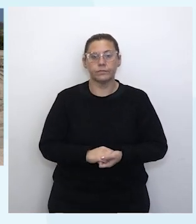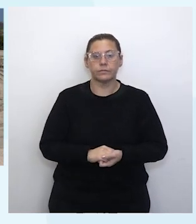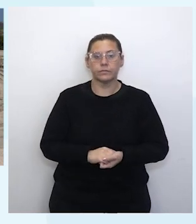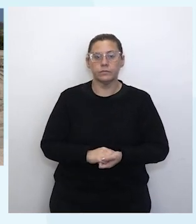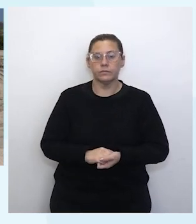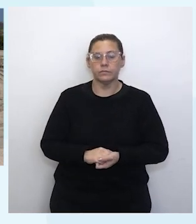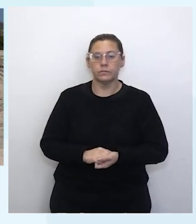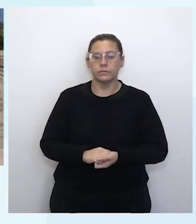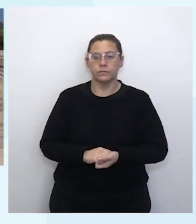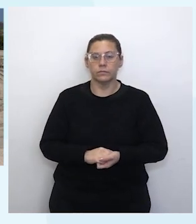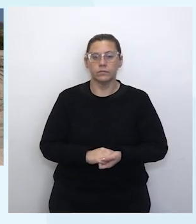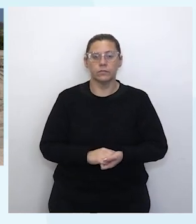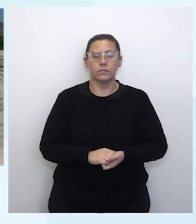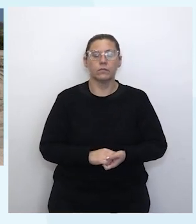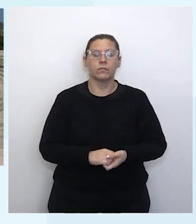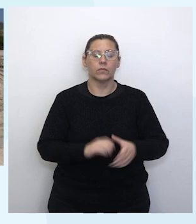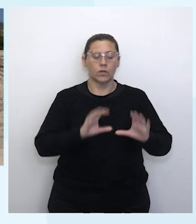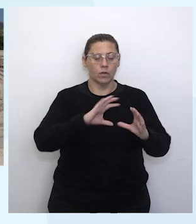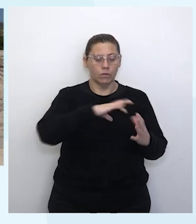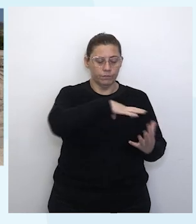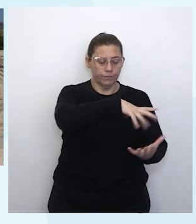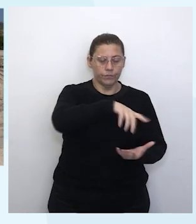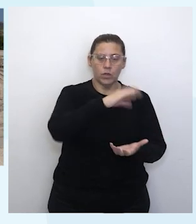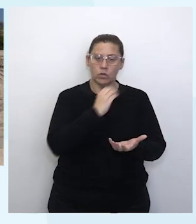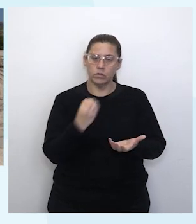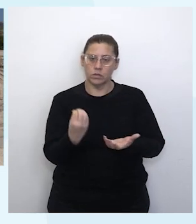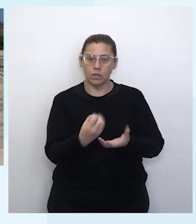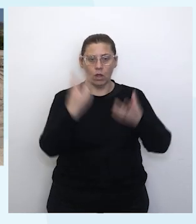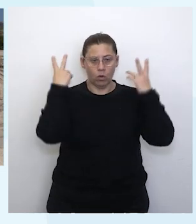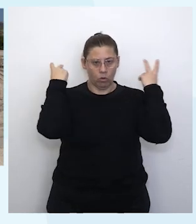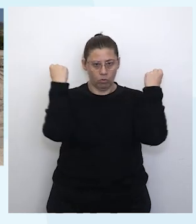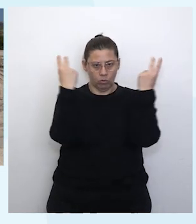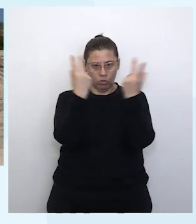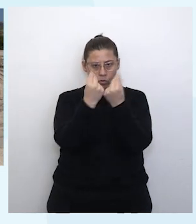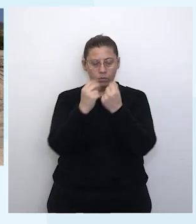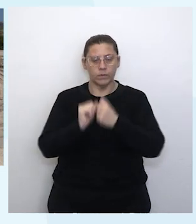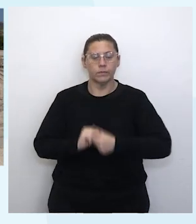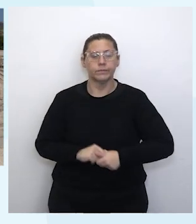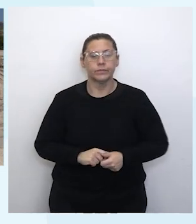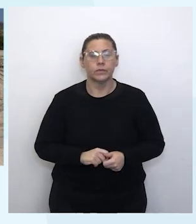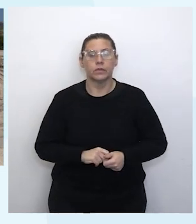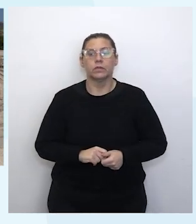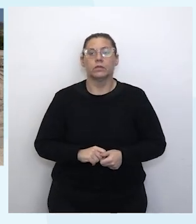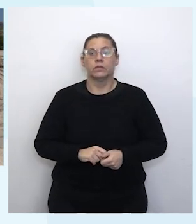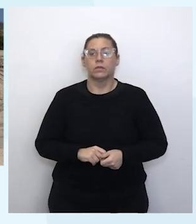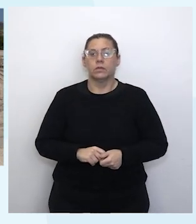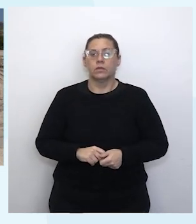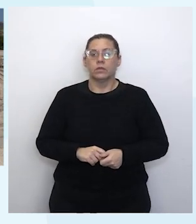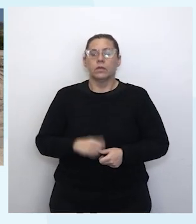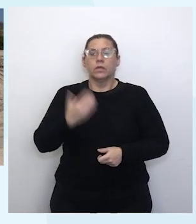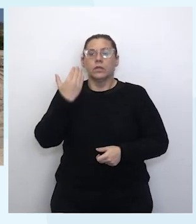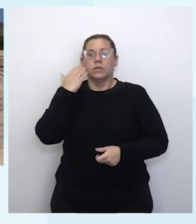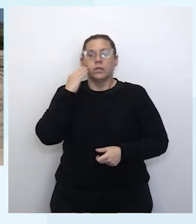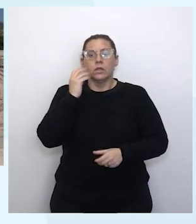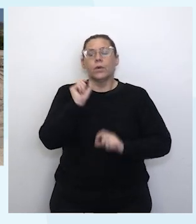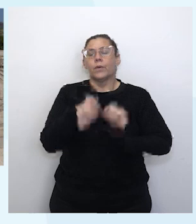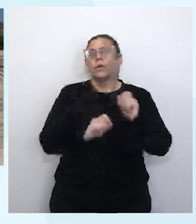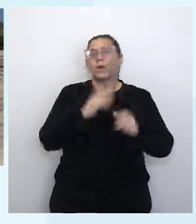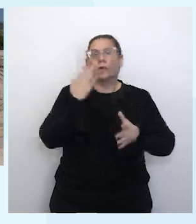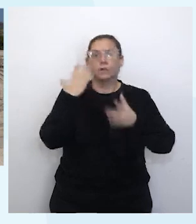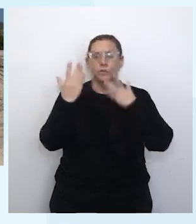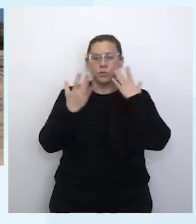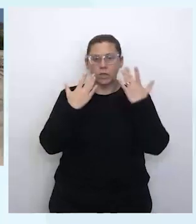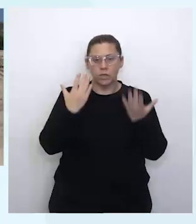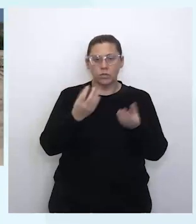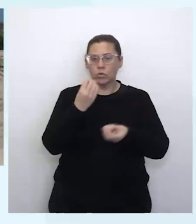clássica ocidental, né, no caso, a Grécia, a Roma antigas, no caso, a Grécia aí, tá? Então, vamos entender o que é teatro.